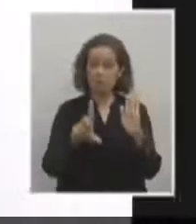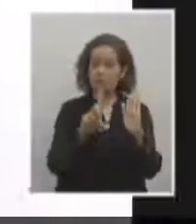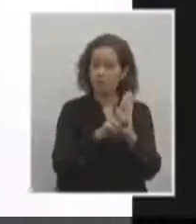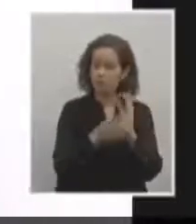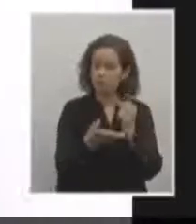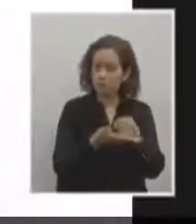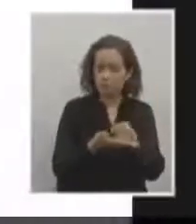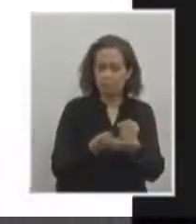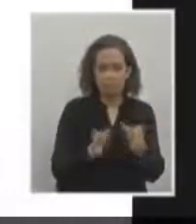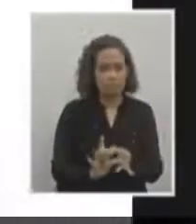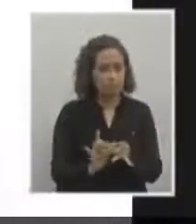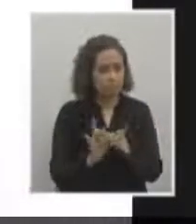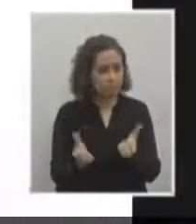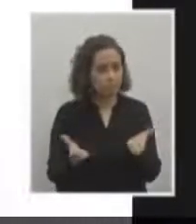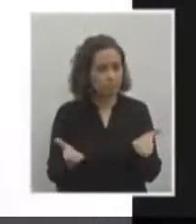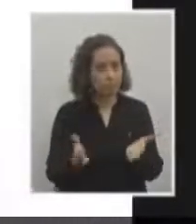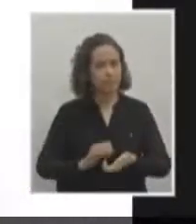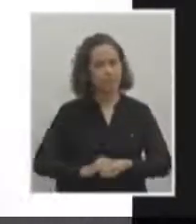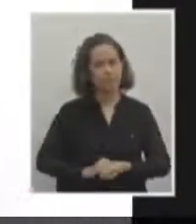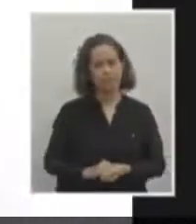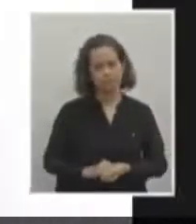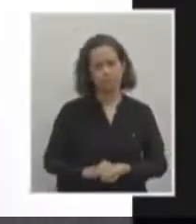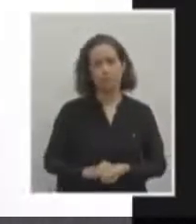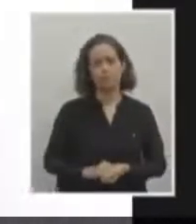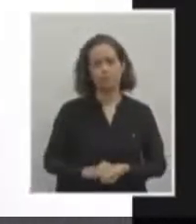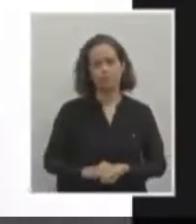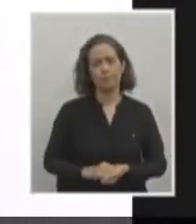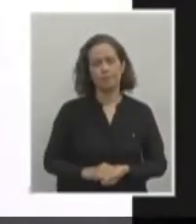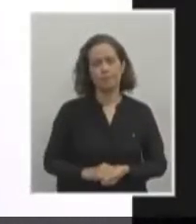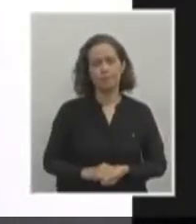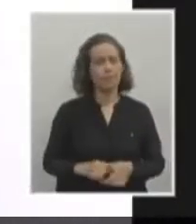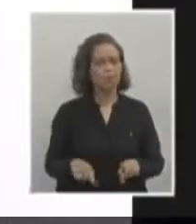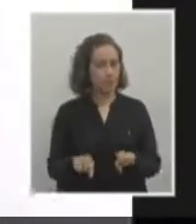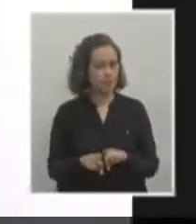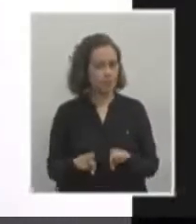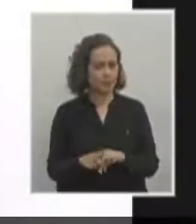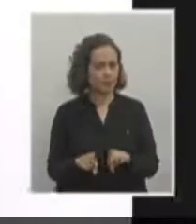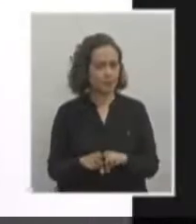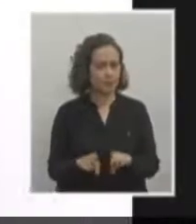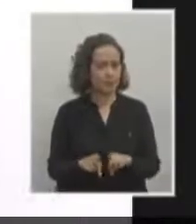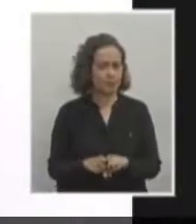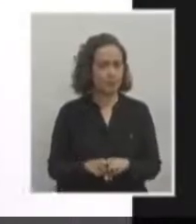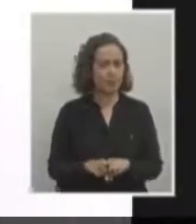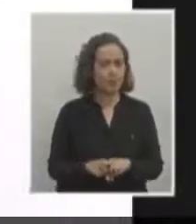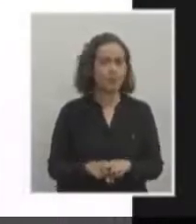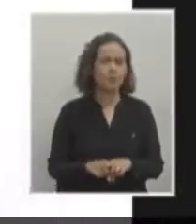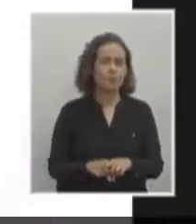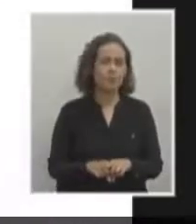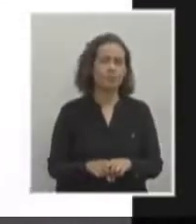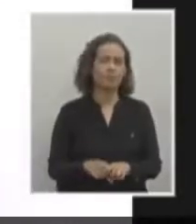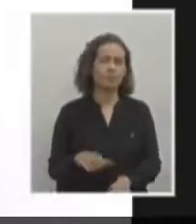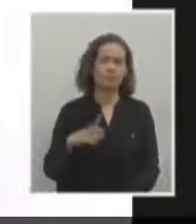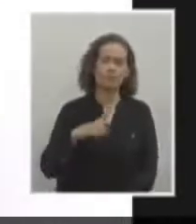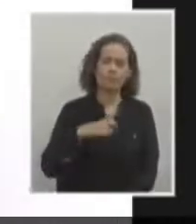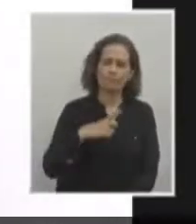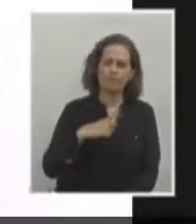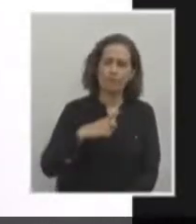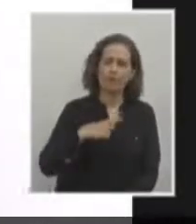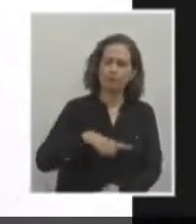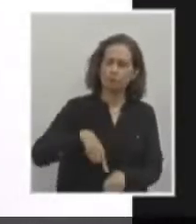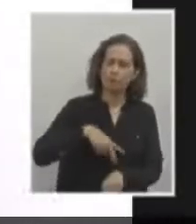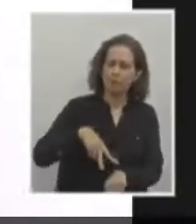essa atuação dele. Tá? E, realmente, nós fizemos a extensão de carga horária, que foi esse